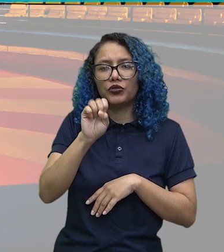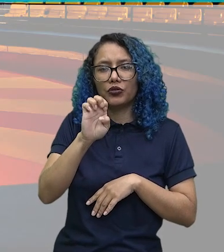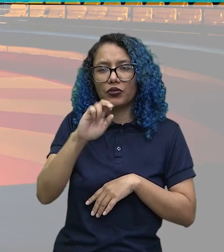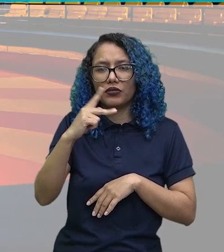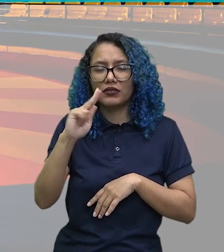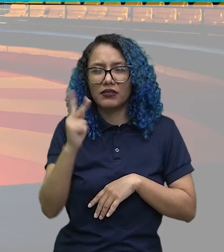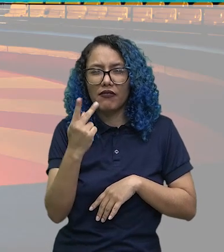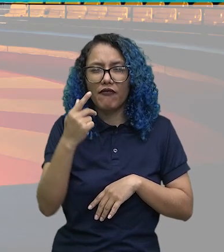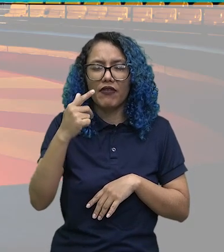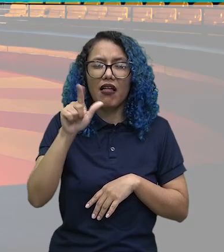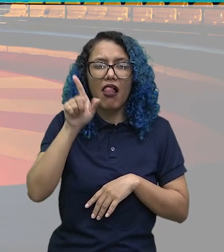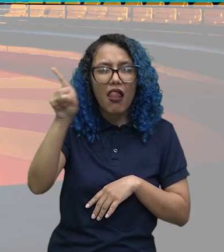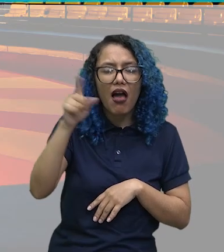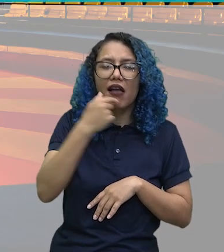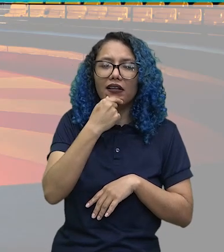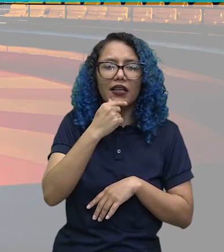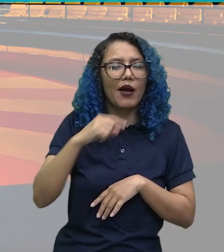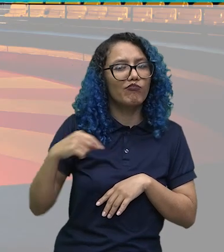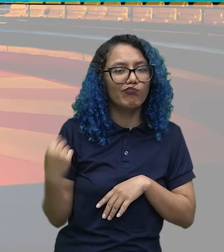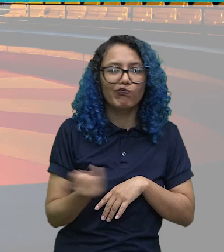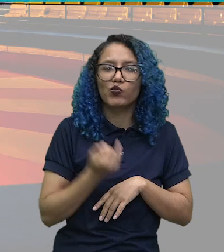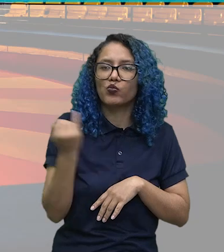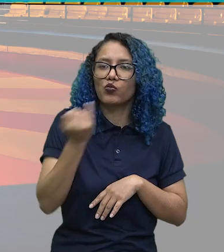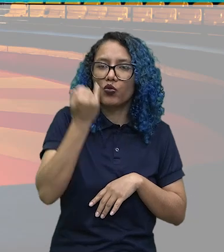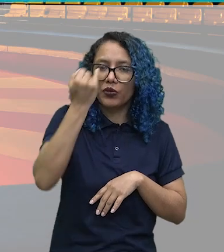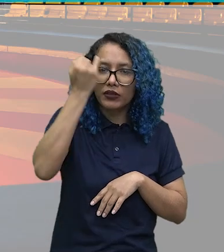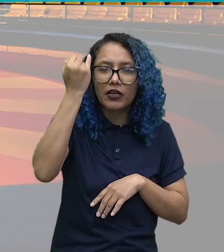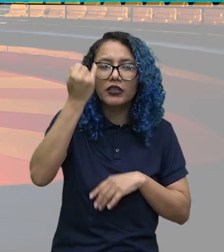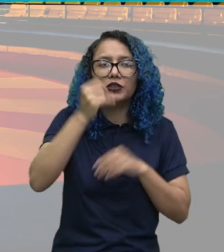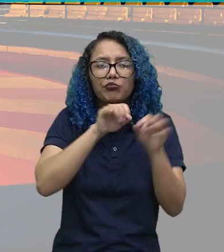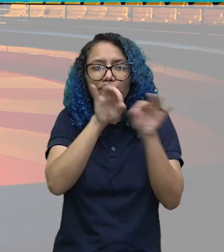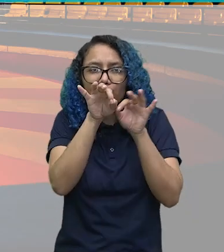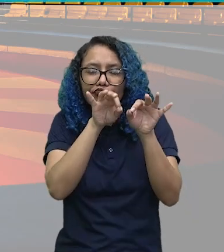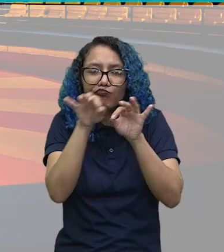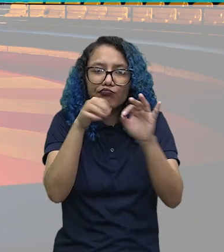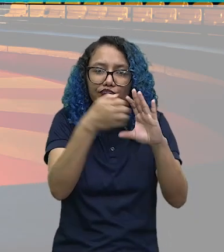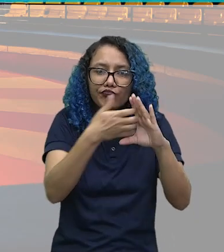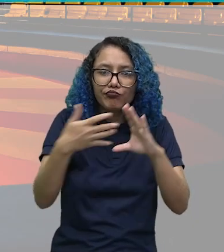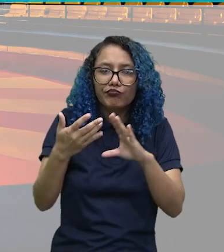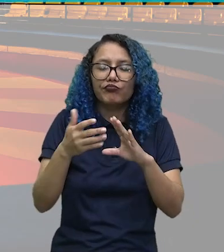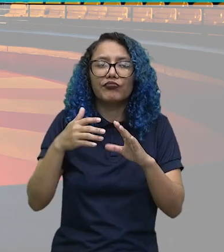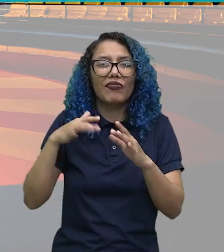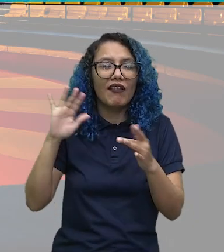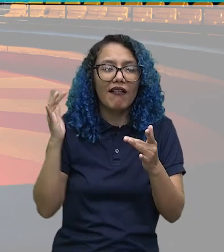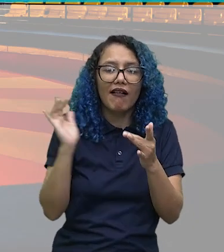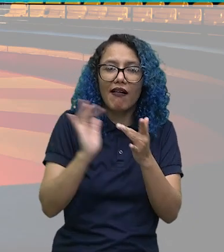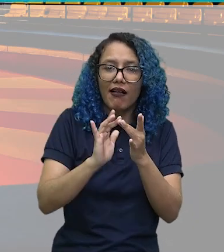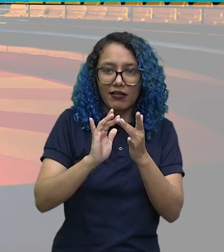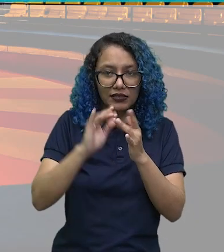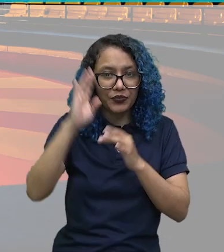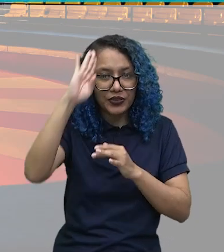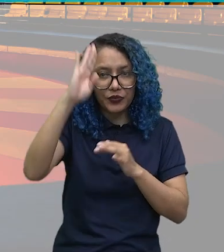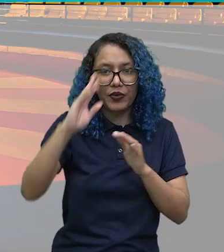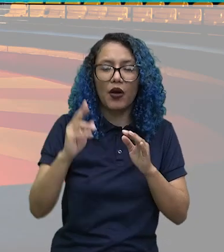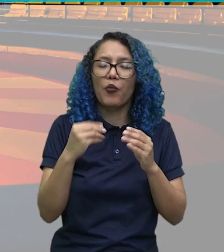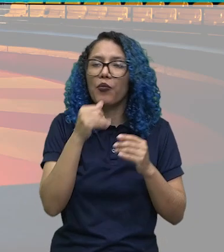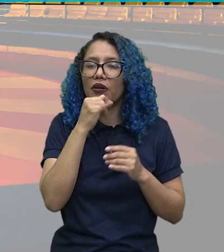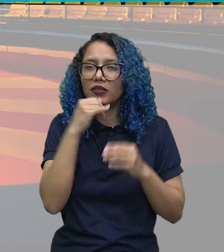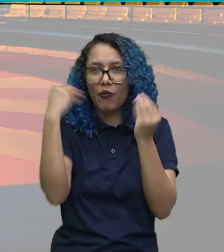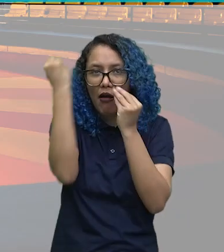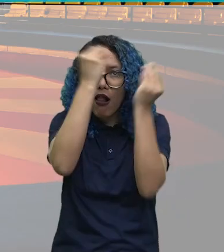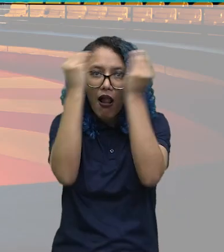Inglaterra, foram fundamentais para estabelecer características clássicas, como